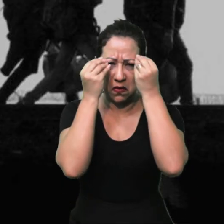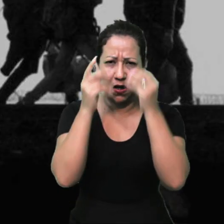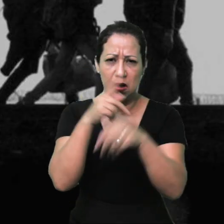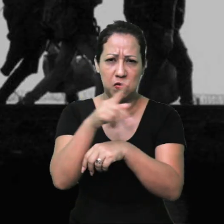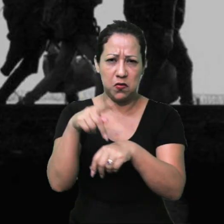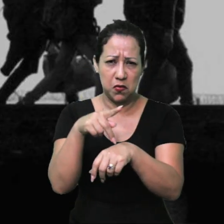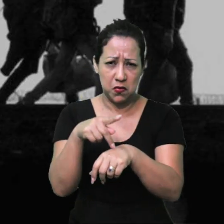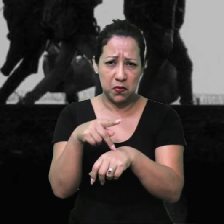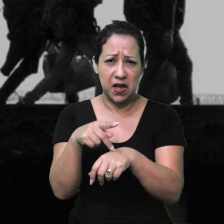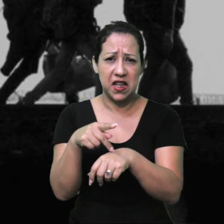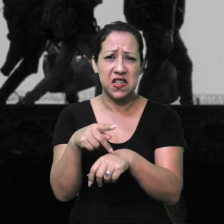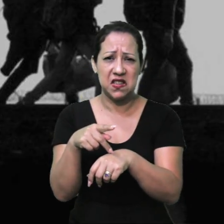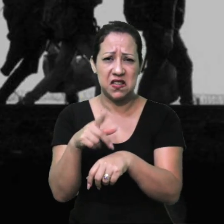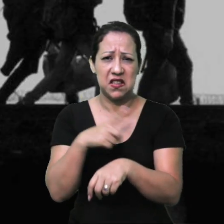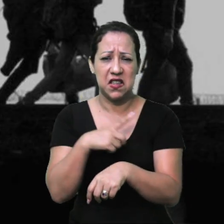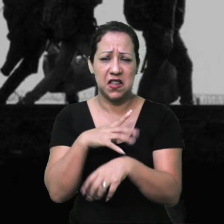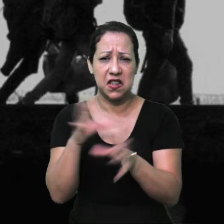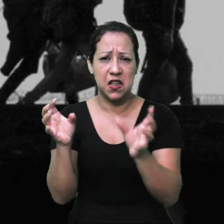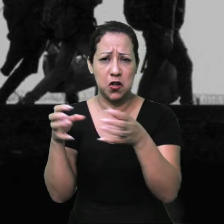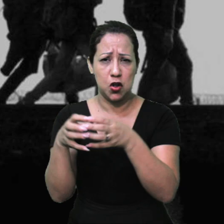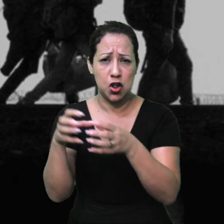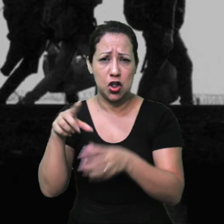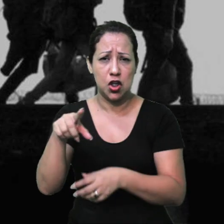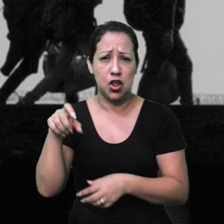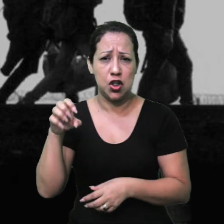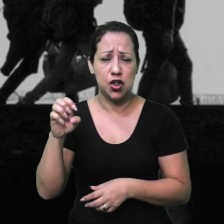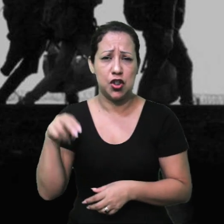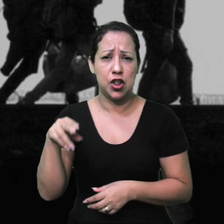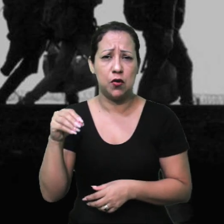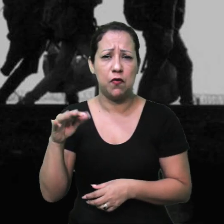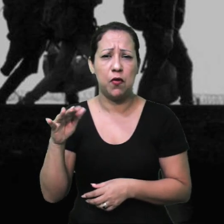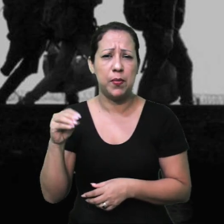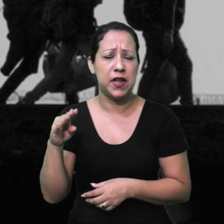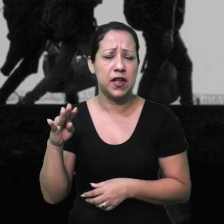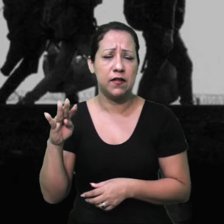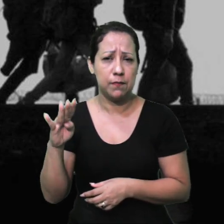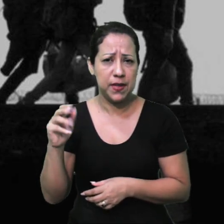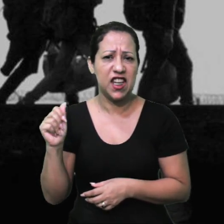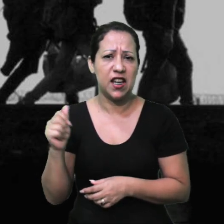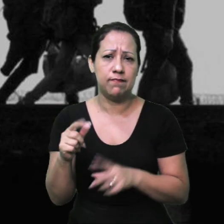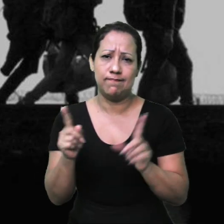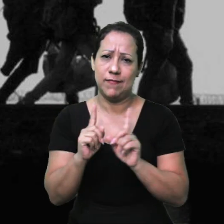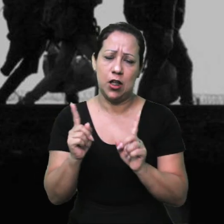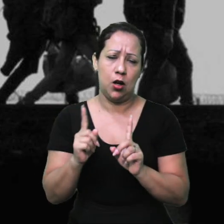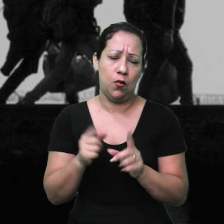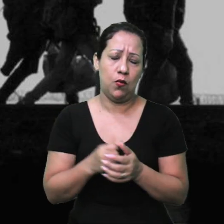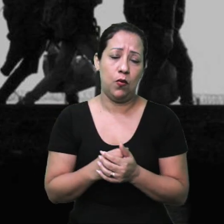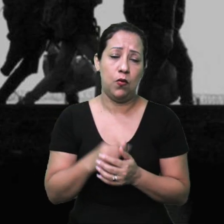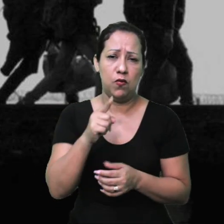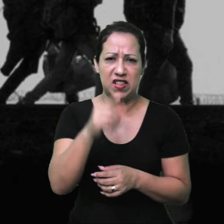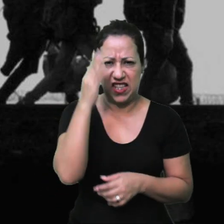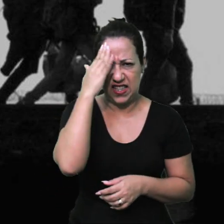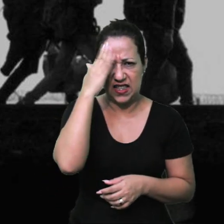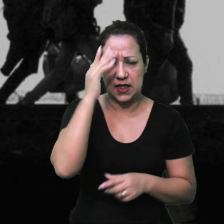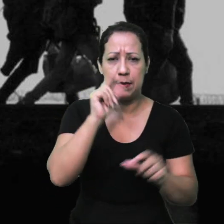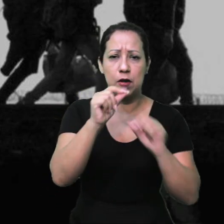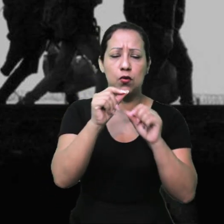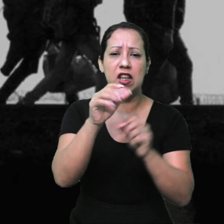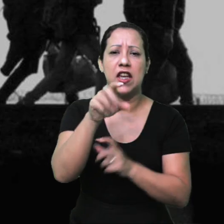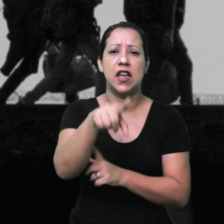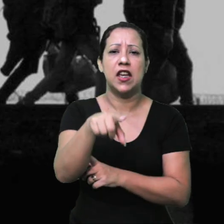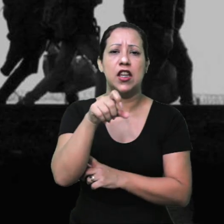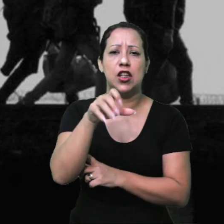Não. O Enem trabalha num contexto geral, tá? Se você sabe o que é xenofobia, ótimo.